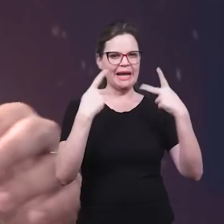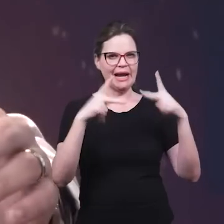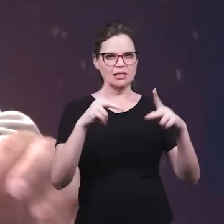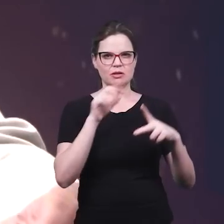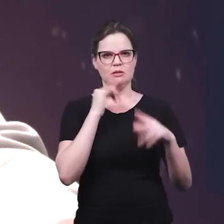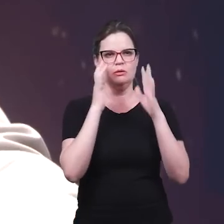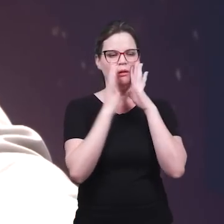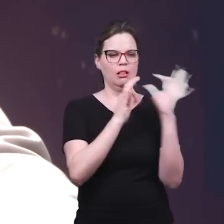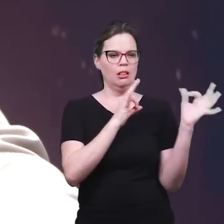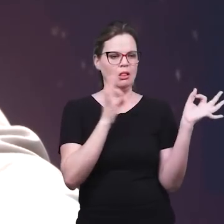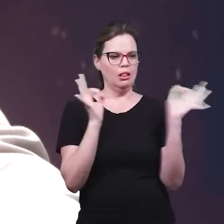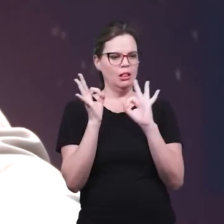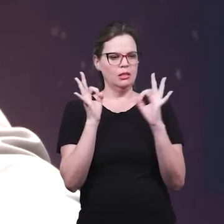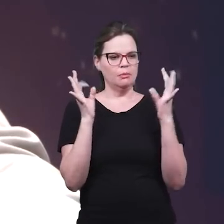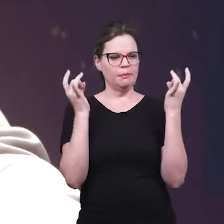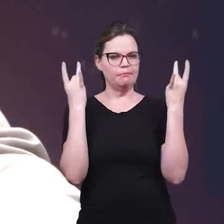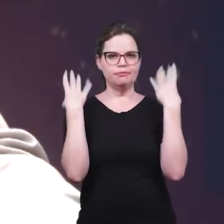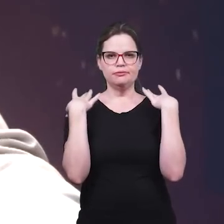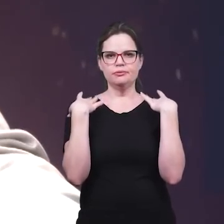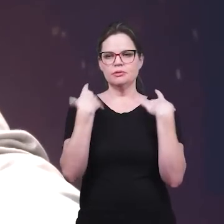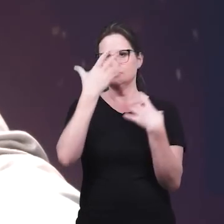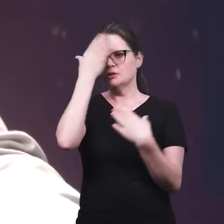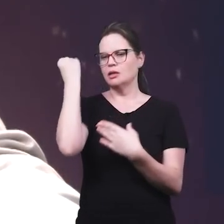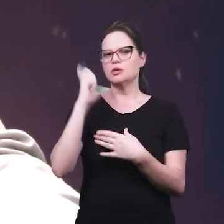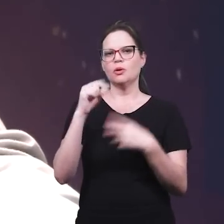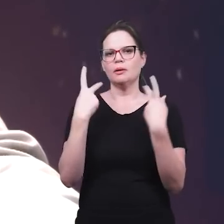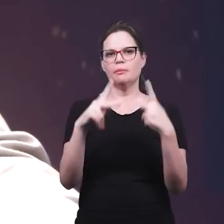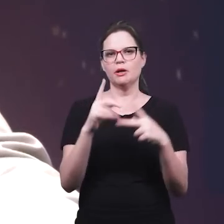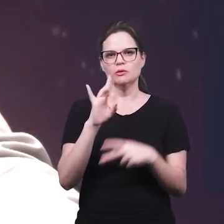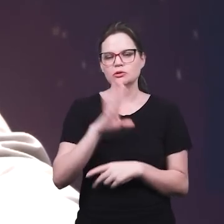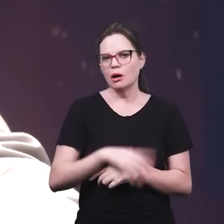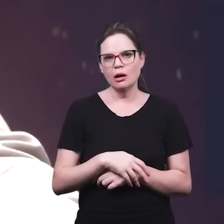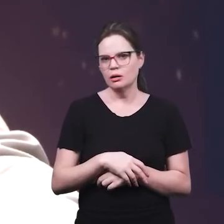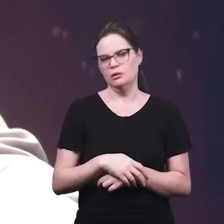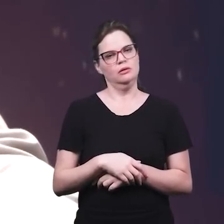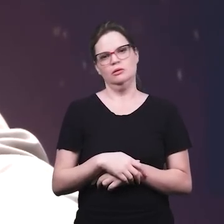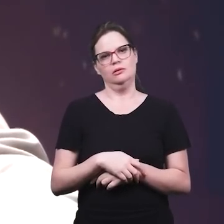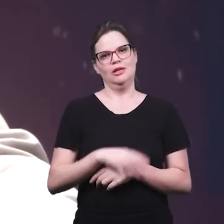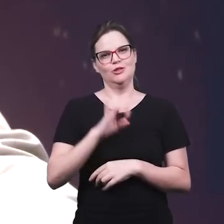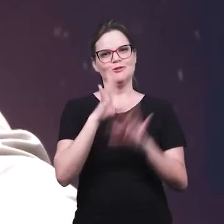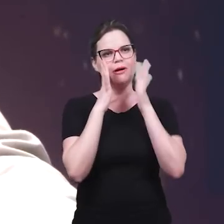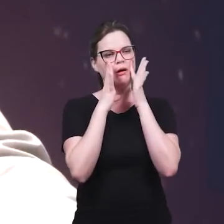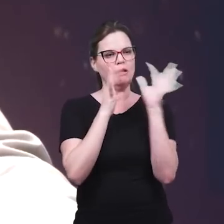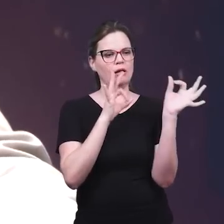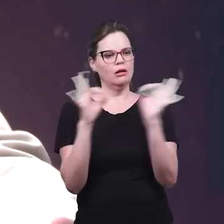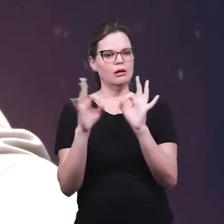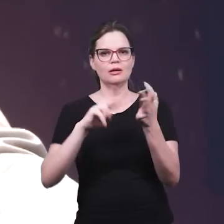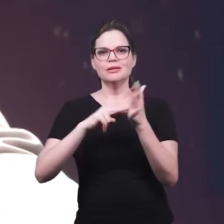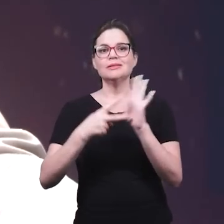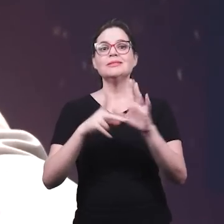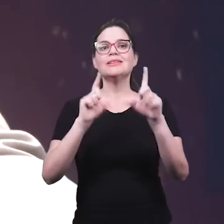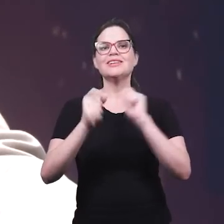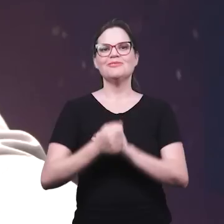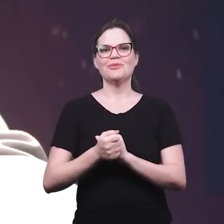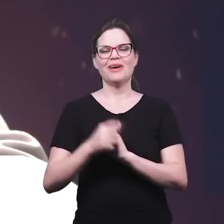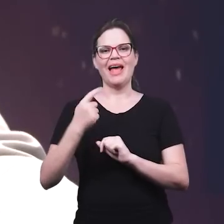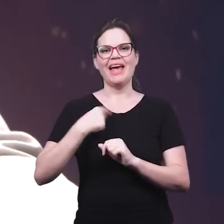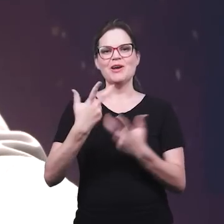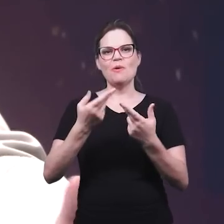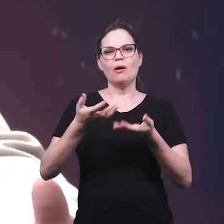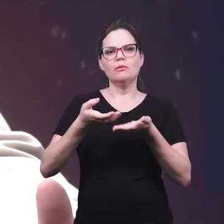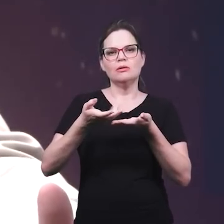no outro, você já saiu do culto, já nem lembra mais o que o pastor pregou. Isso é aquele vinho que entrou, você não está retendo a bênção do